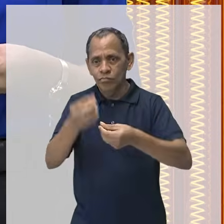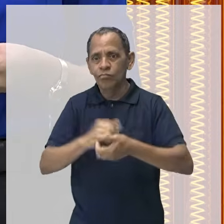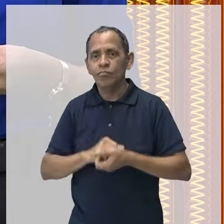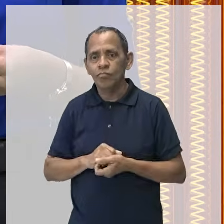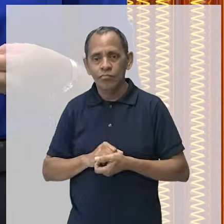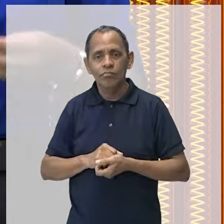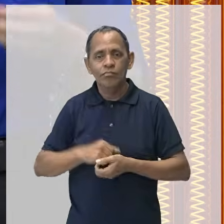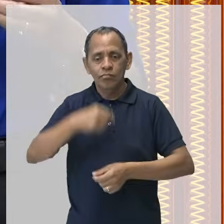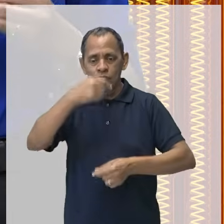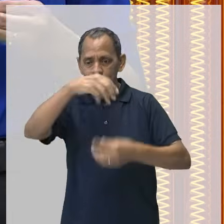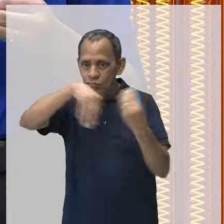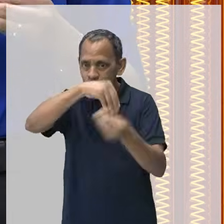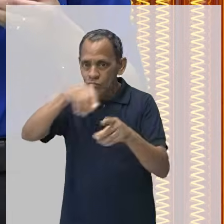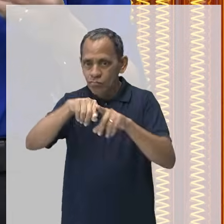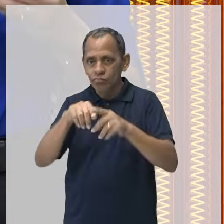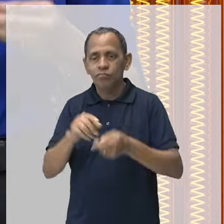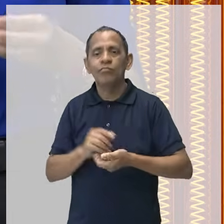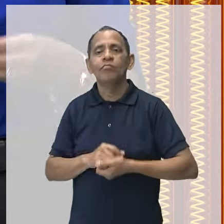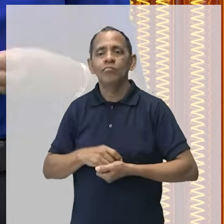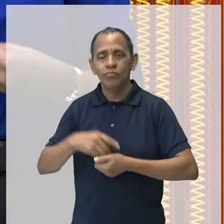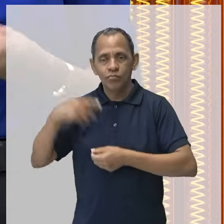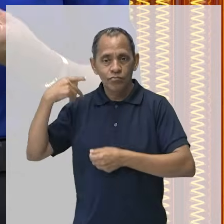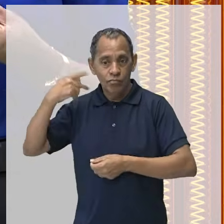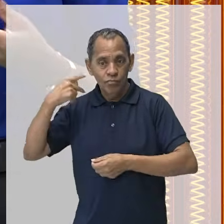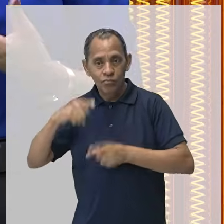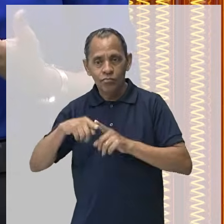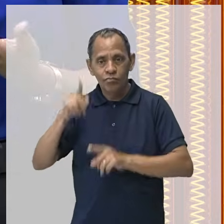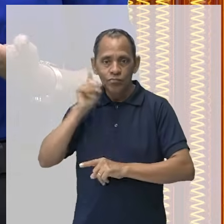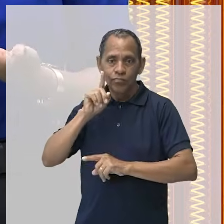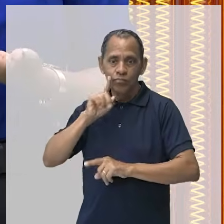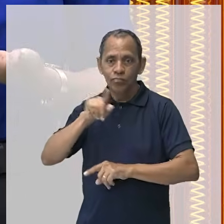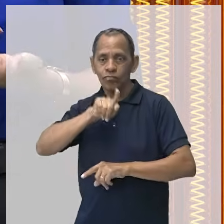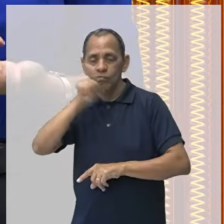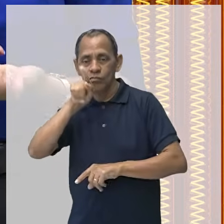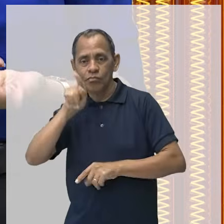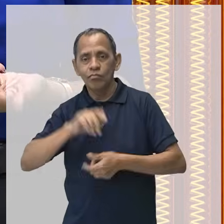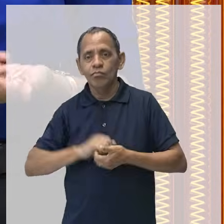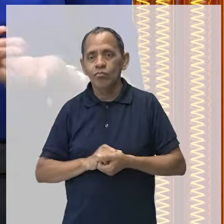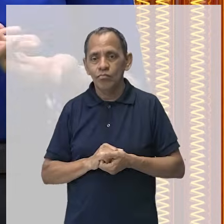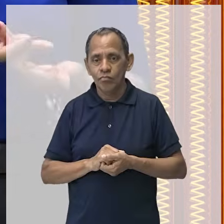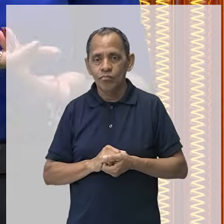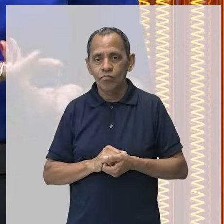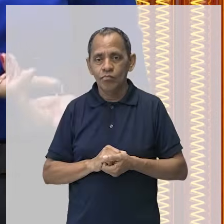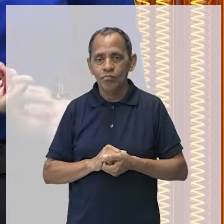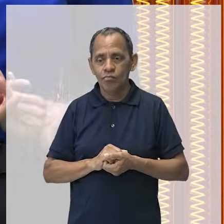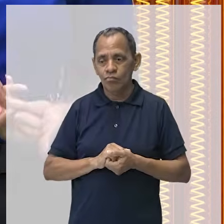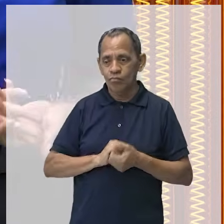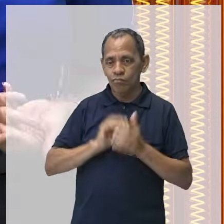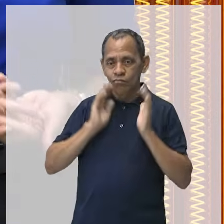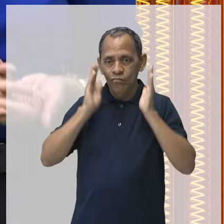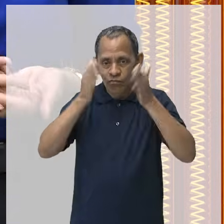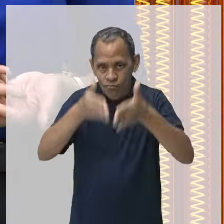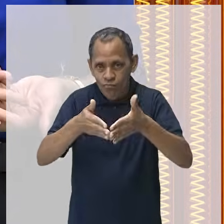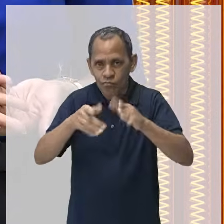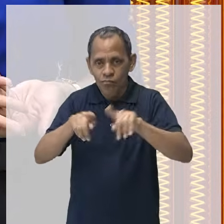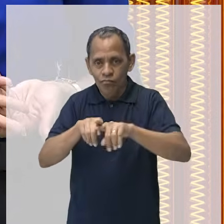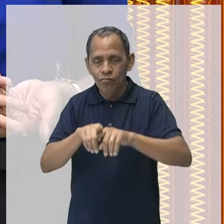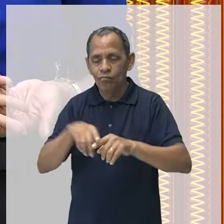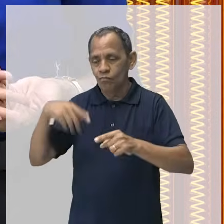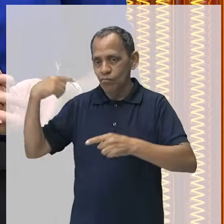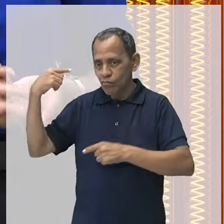Unidos, certo? Então, a sua política estava voltada à política e à